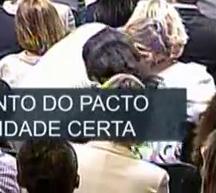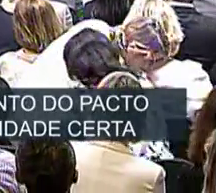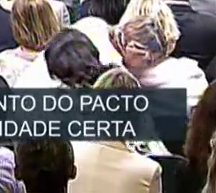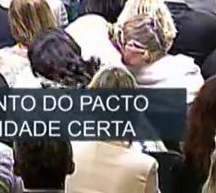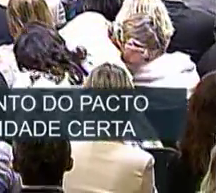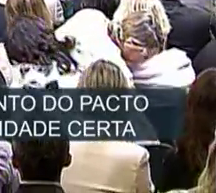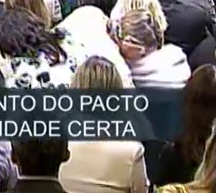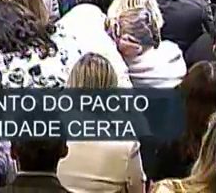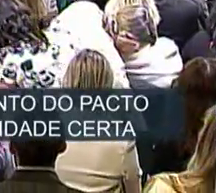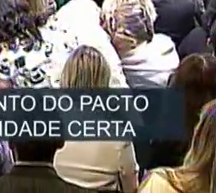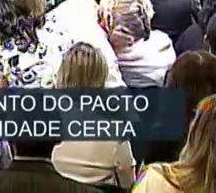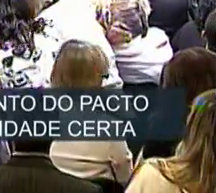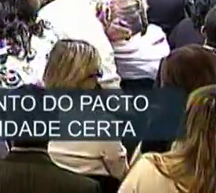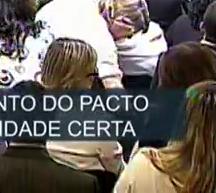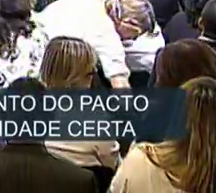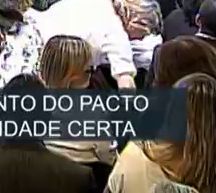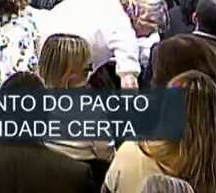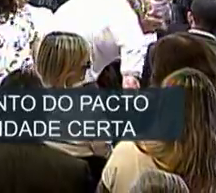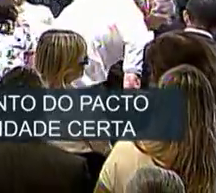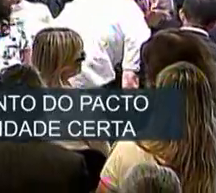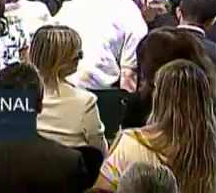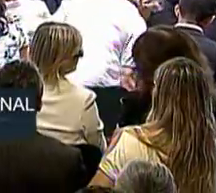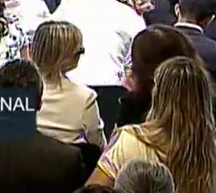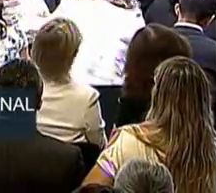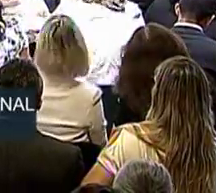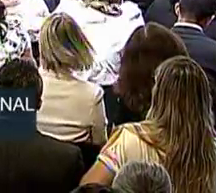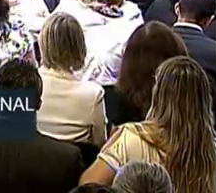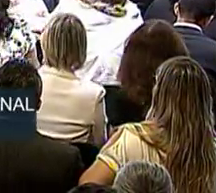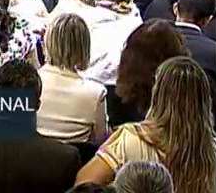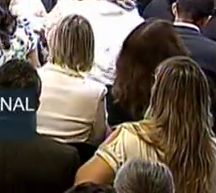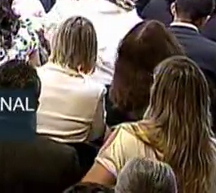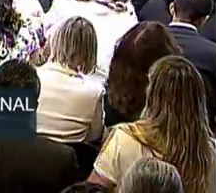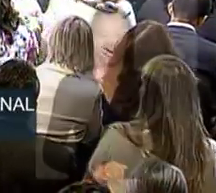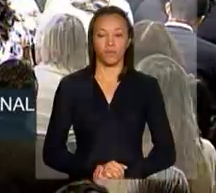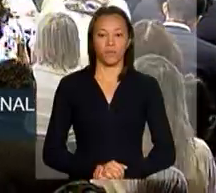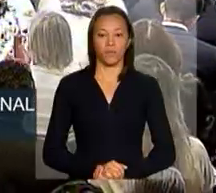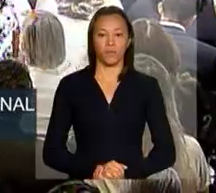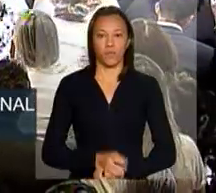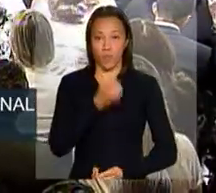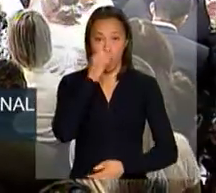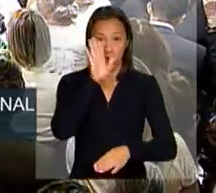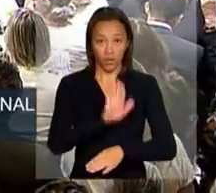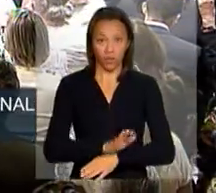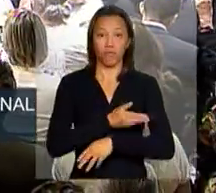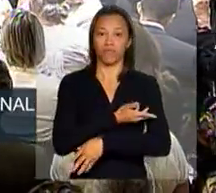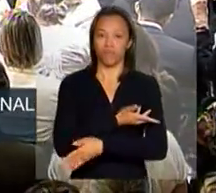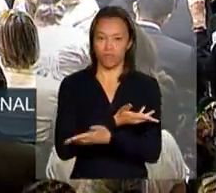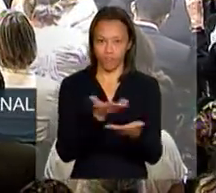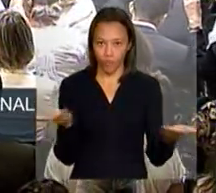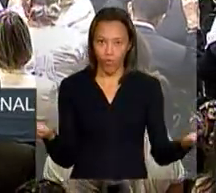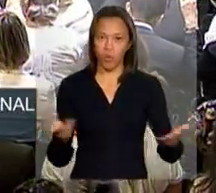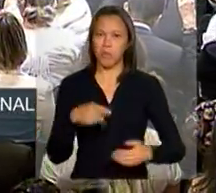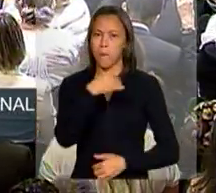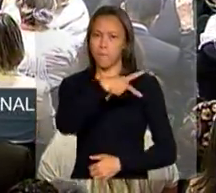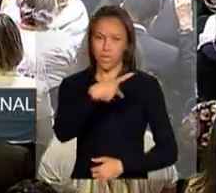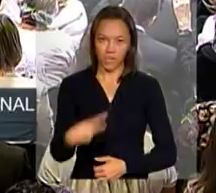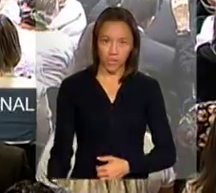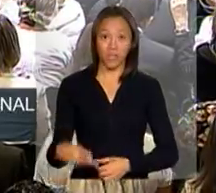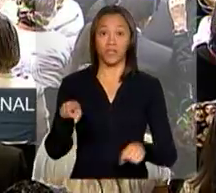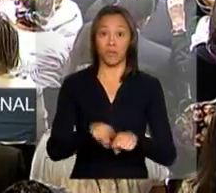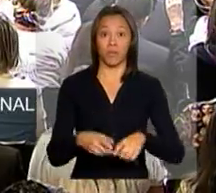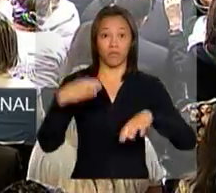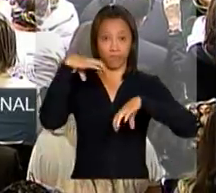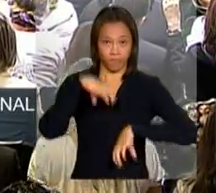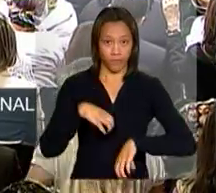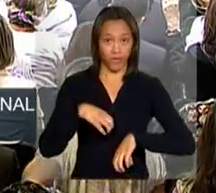Boa tarde a todos. Eu queria cumprimentar o vice-presidente da República, Michel Temer, o presidente da Câmara